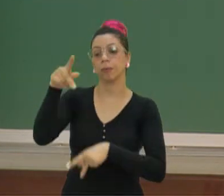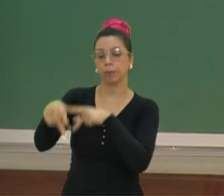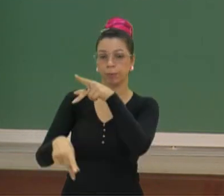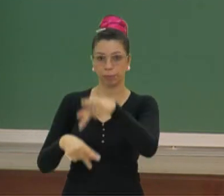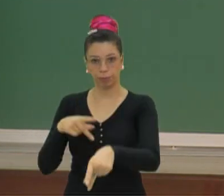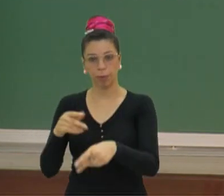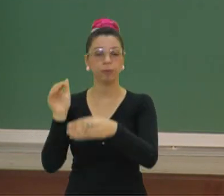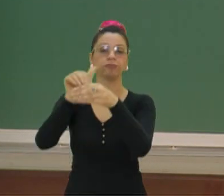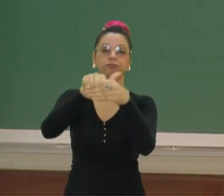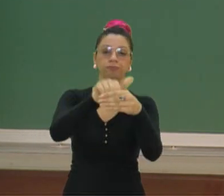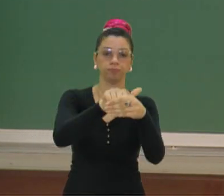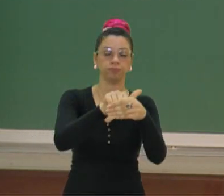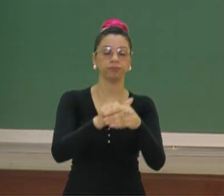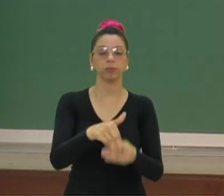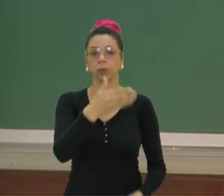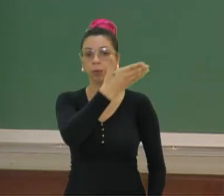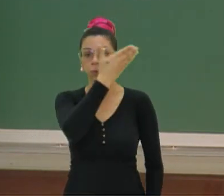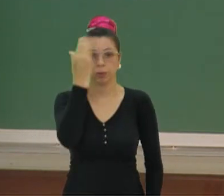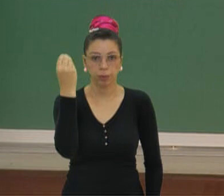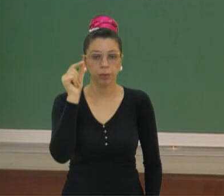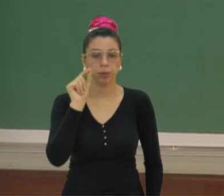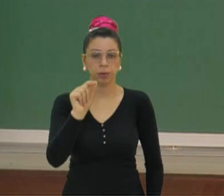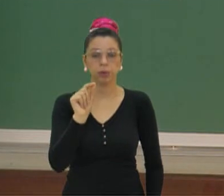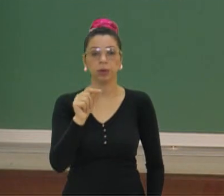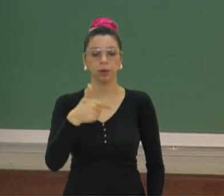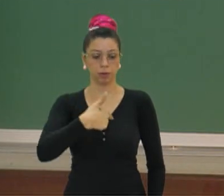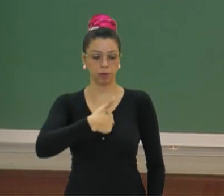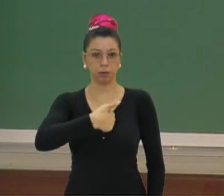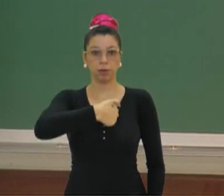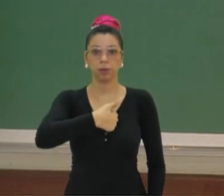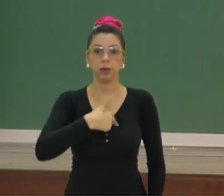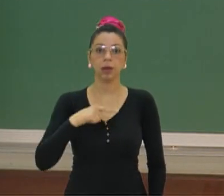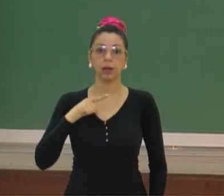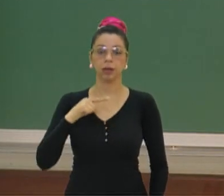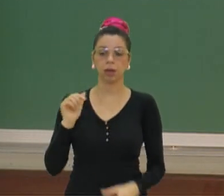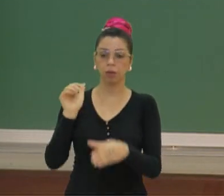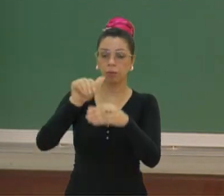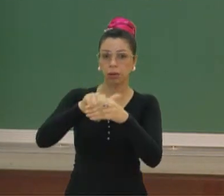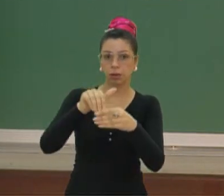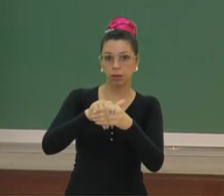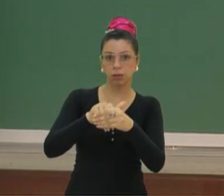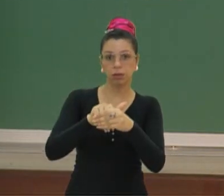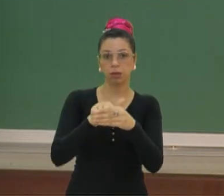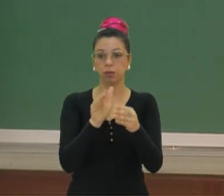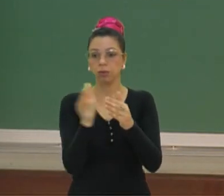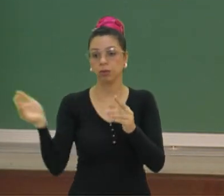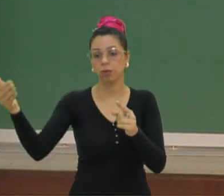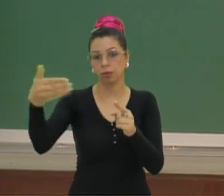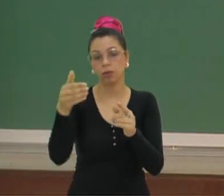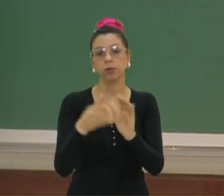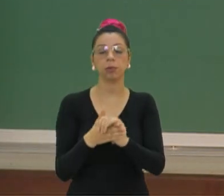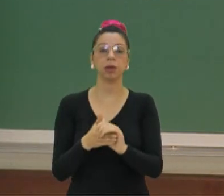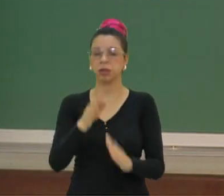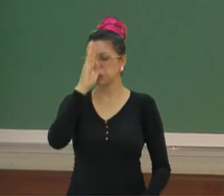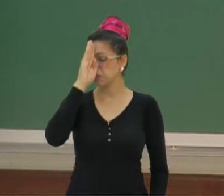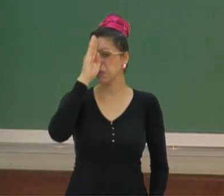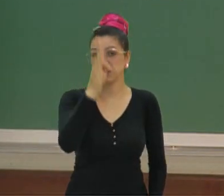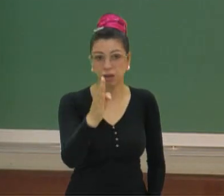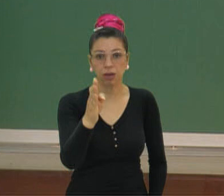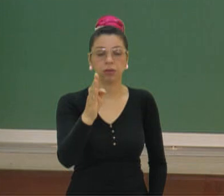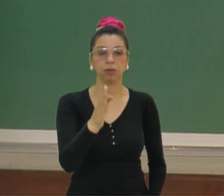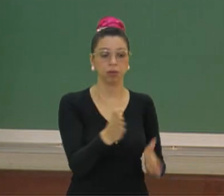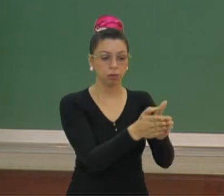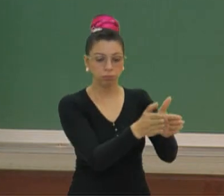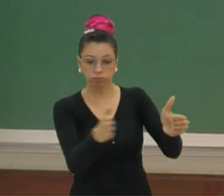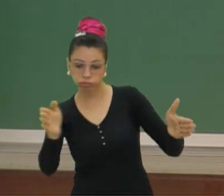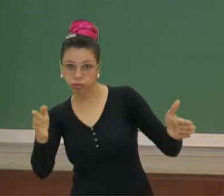via eleitoral. Não se esqueça, o Vargas ele teve uma eleição indireta, né? Ele nunca foi eleito diretamente. Esses 15